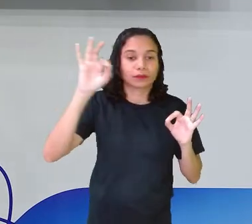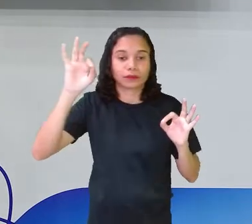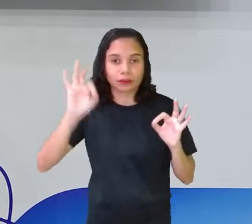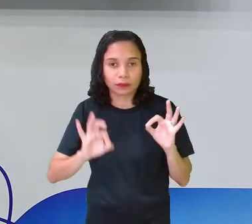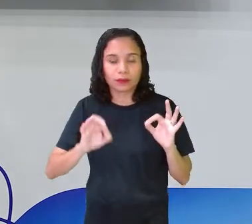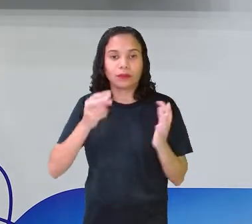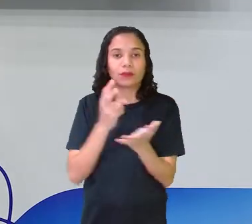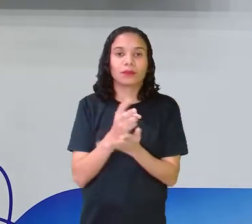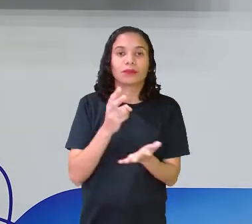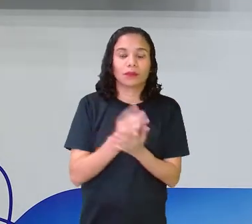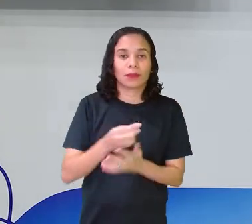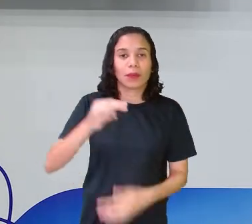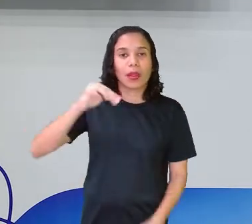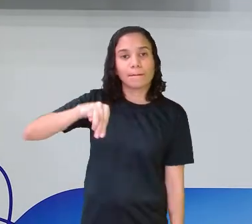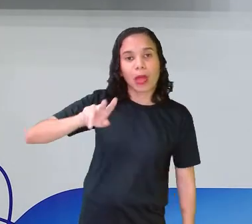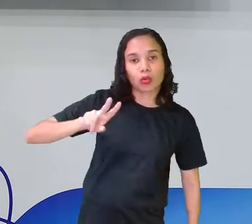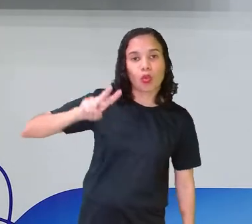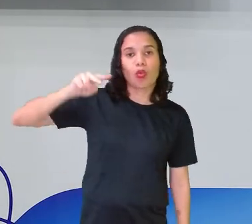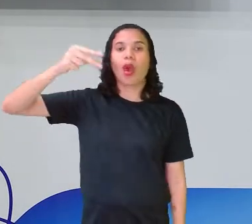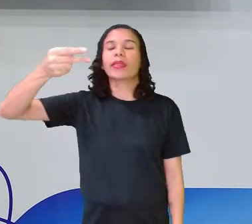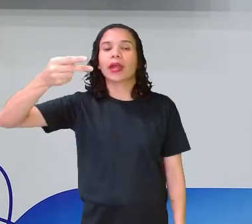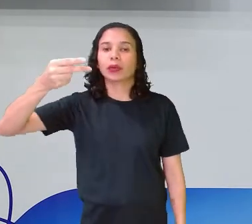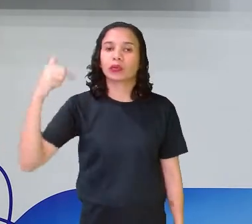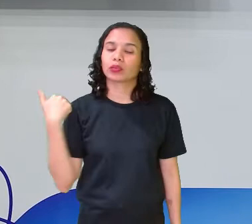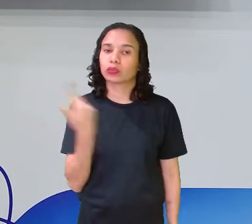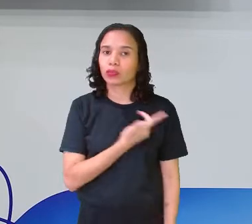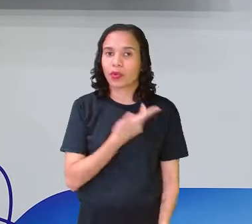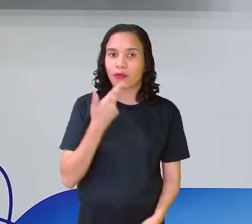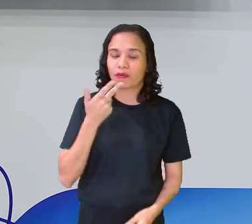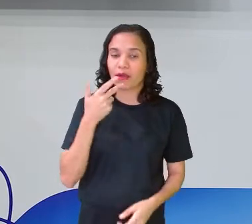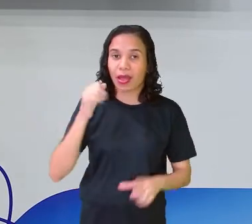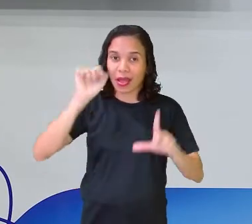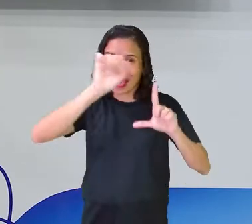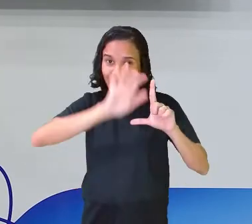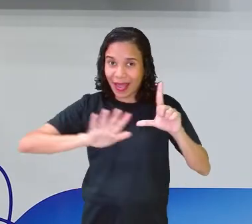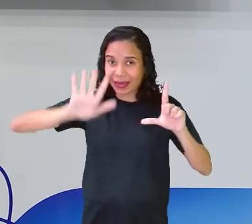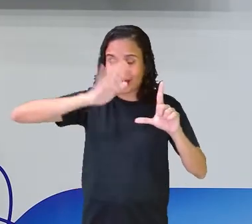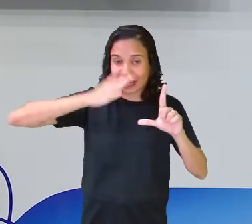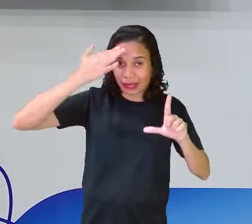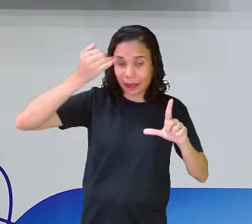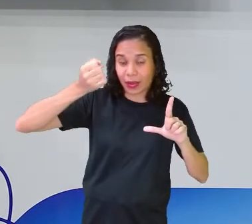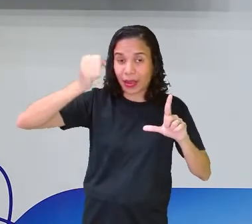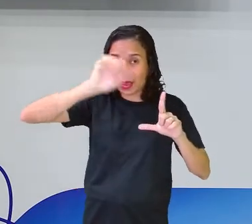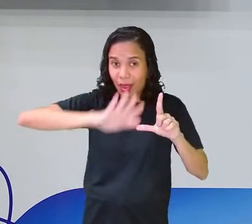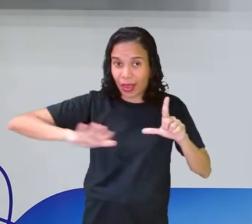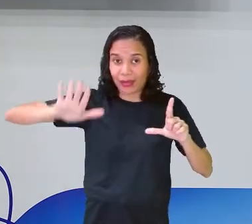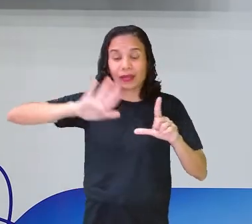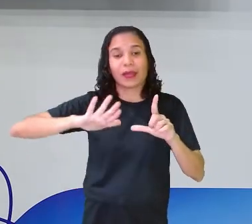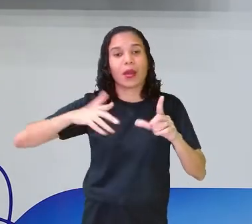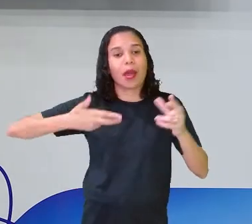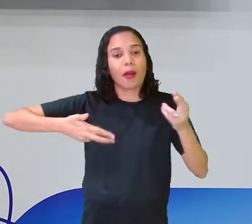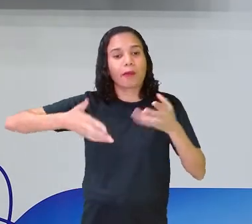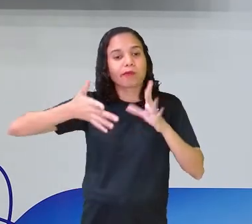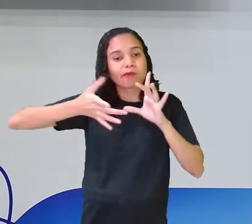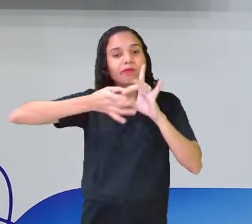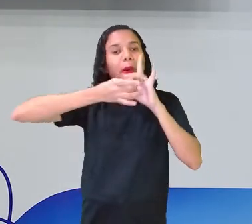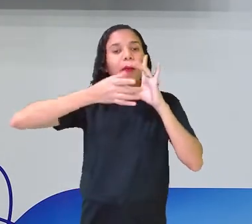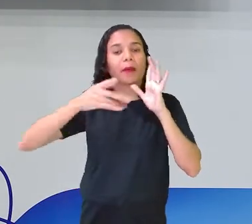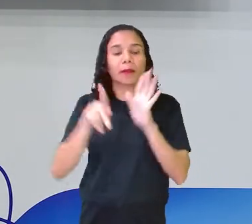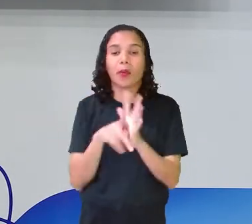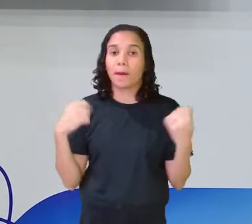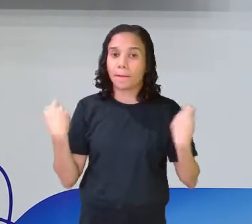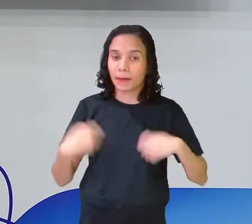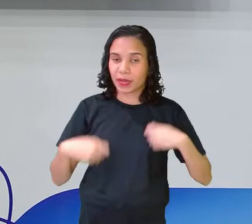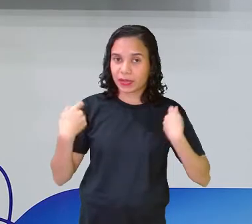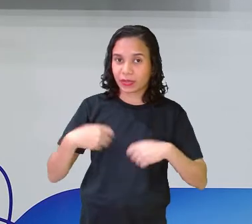metro quadrado, porque quando a gente faz medida de área, que a gente quer fazer medidas de área ou algo relacionado a ela, a gente